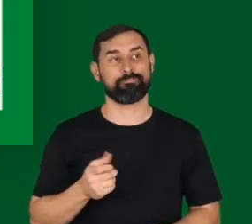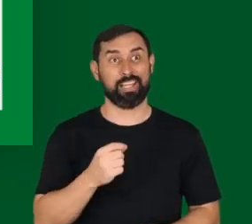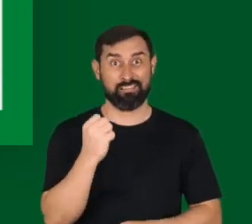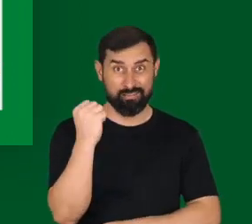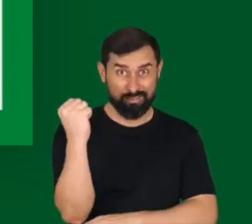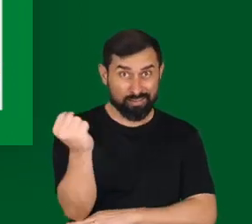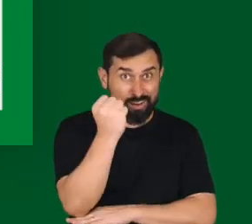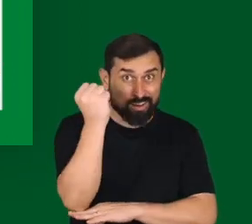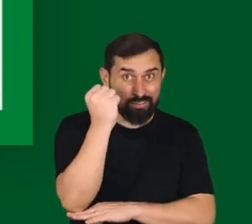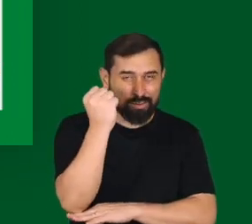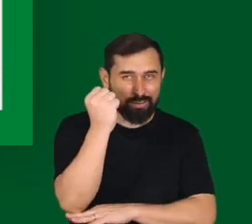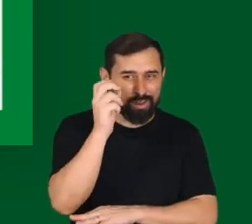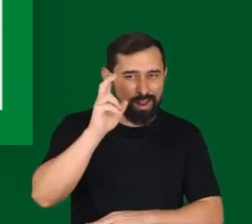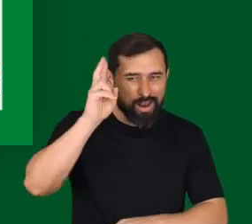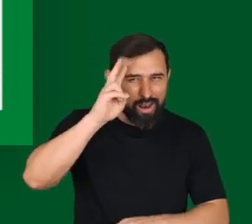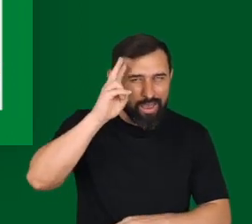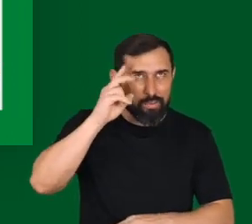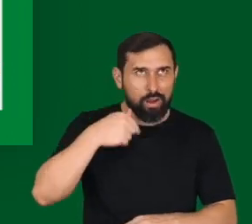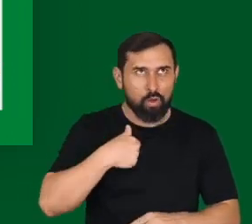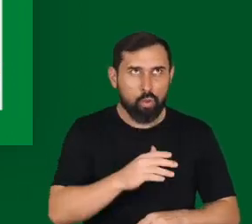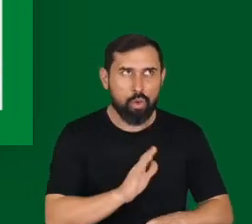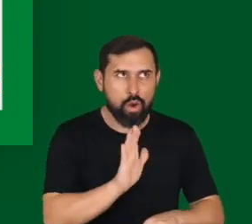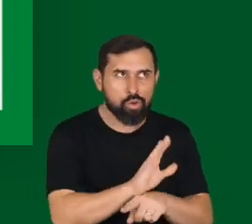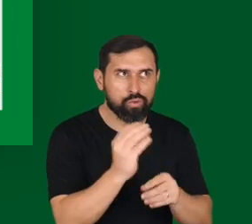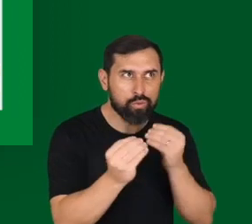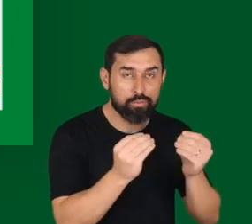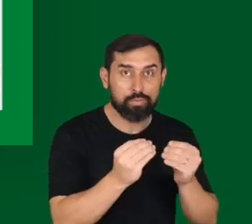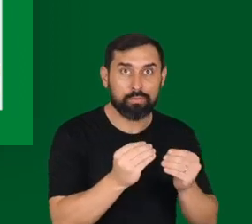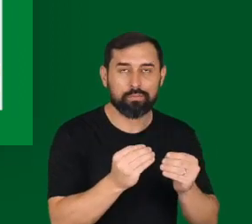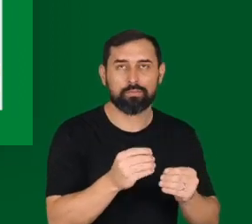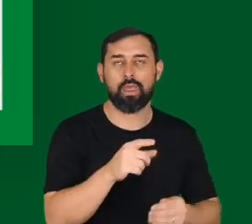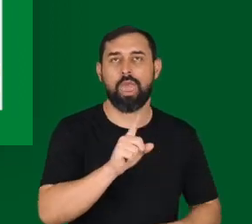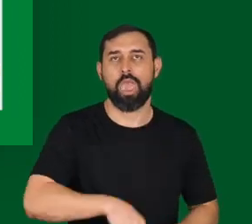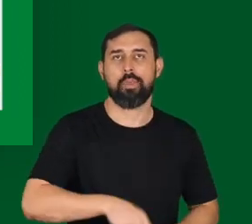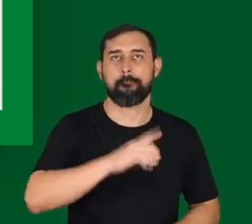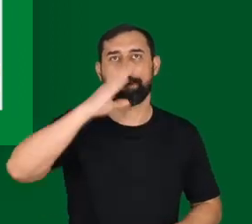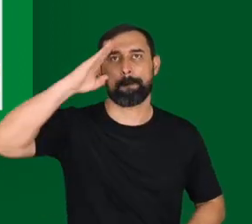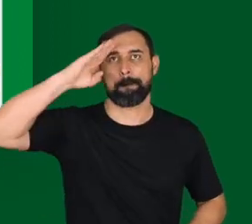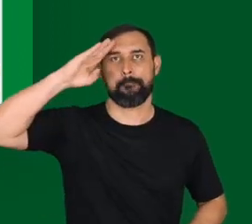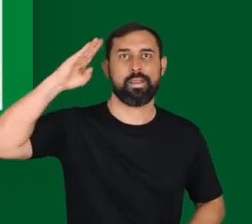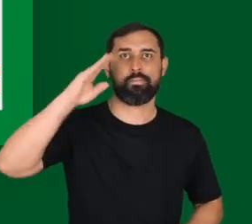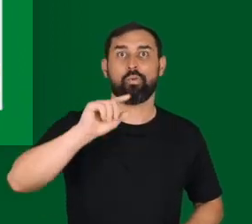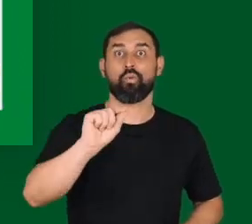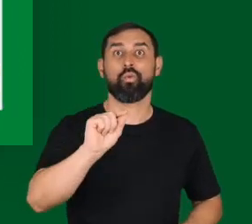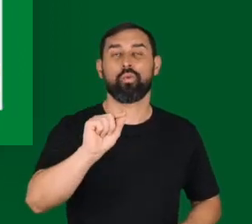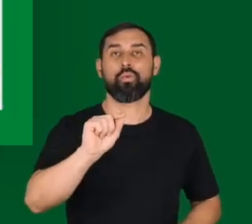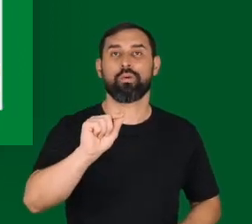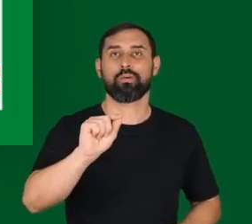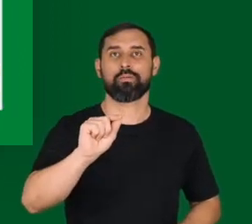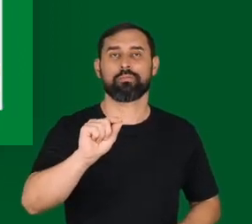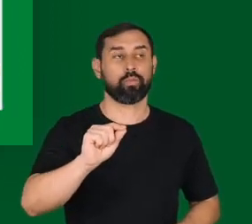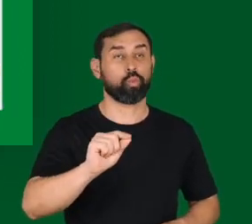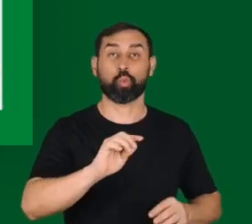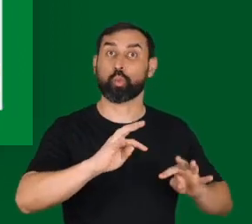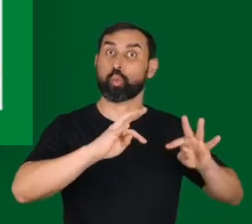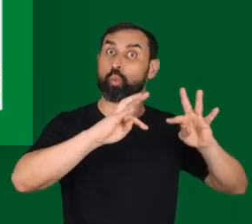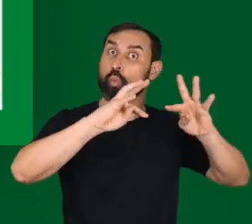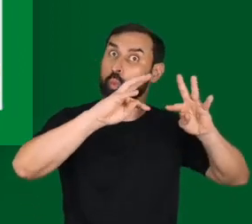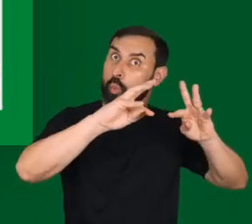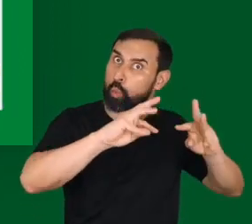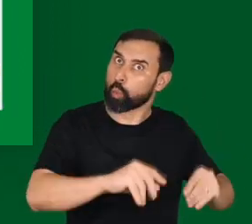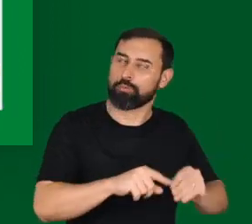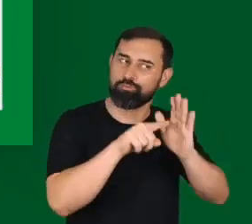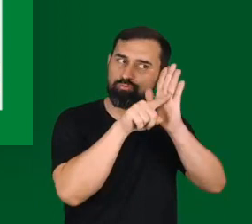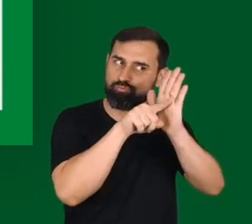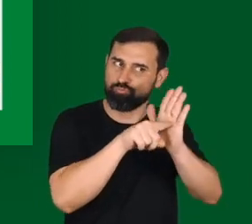é um paciente grave. Lembrar o que a gente tem que fazer na cena. Ele tem prioridade. A gente vai fazer a avaliação primária né, completa,